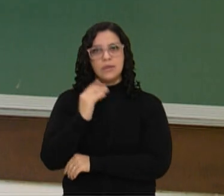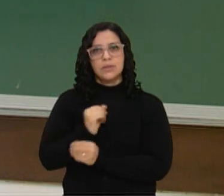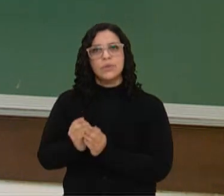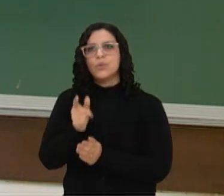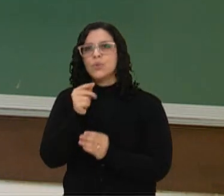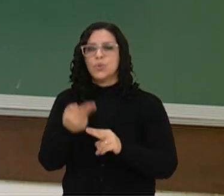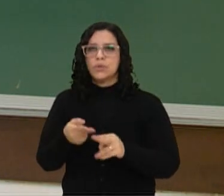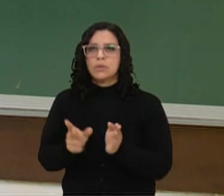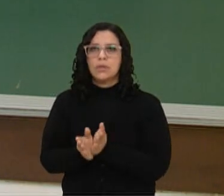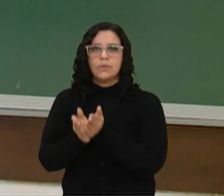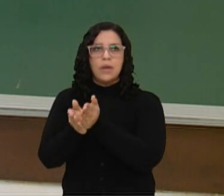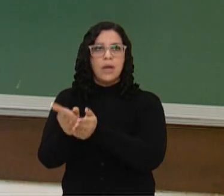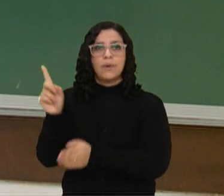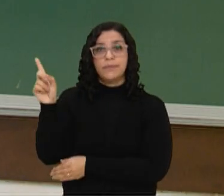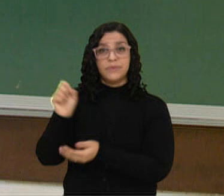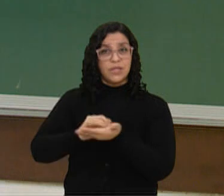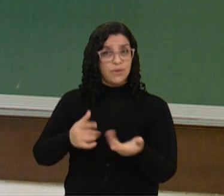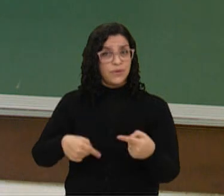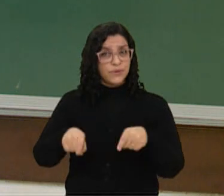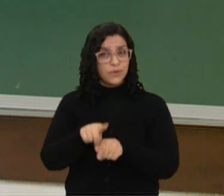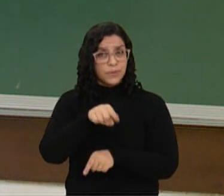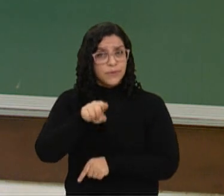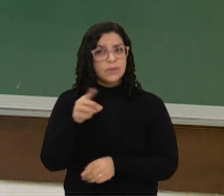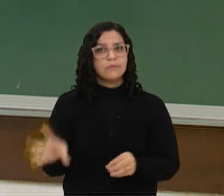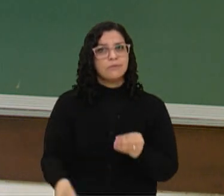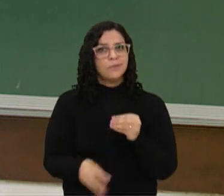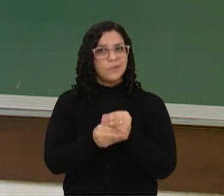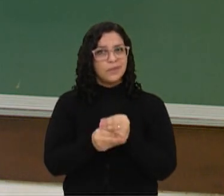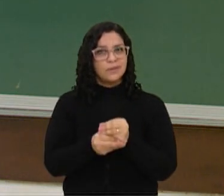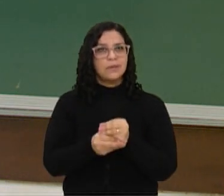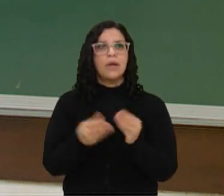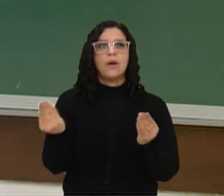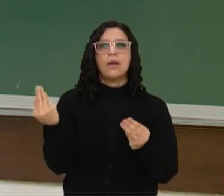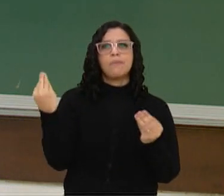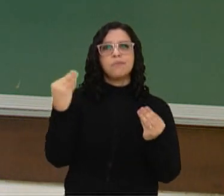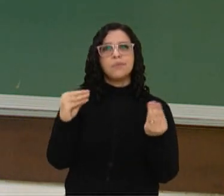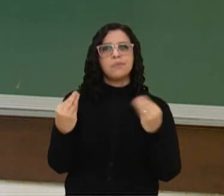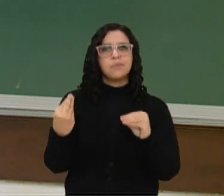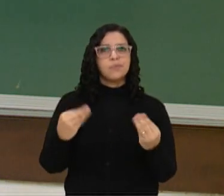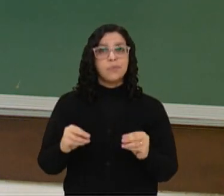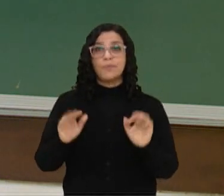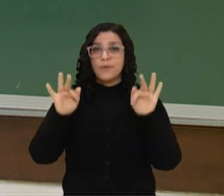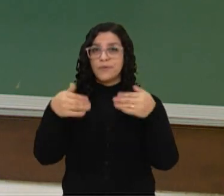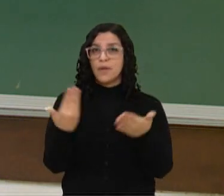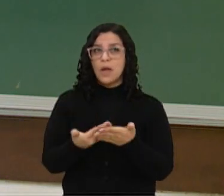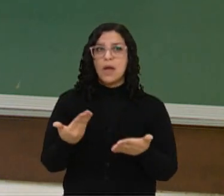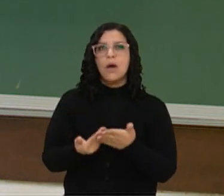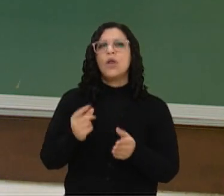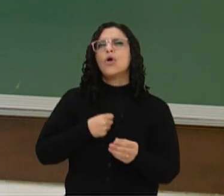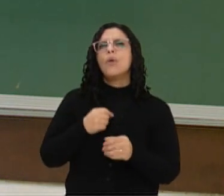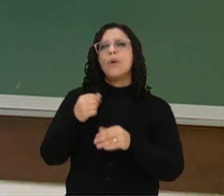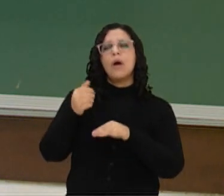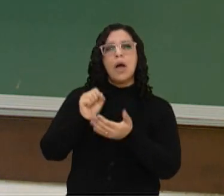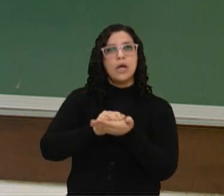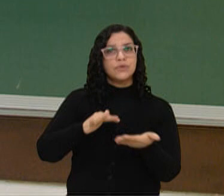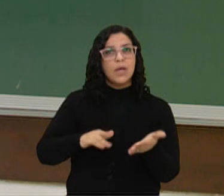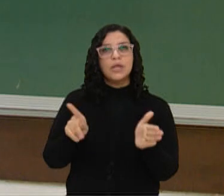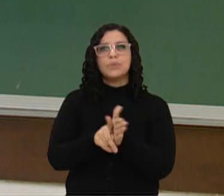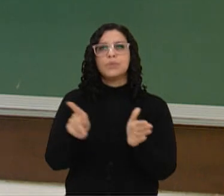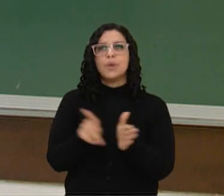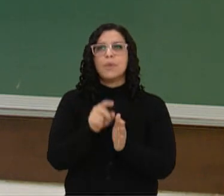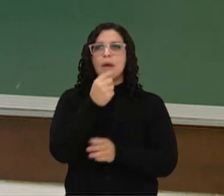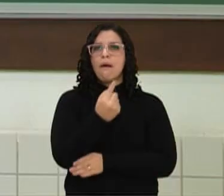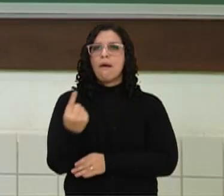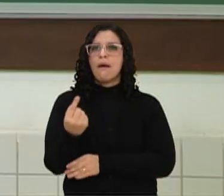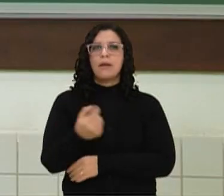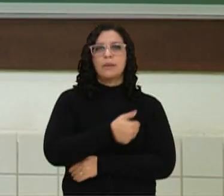certo? E aí, mais uma atividadezinha ali para vocês completarem o quadro, só para a gente finalizar, com exemplos das atividades de cada um